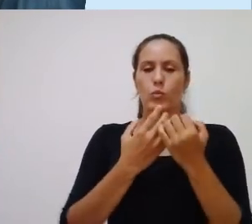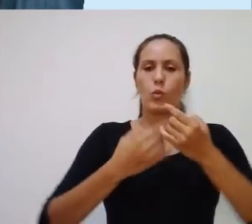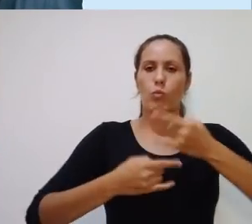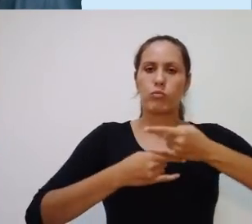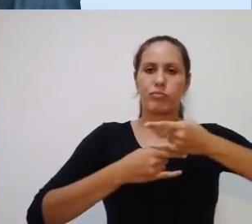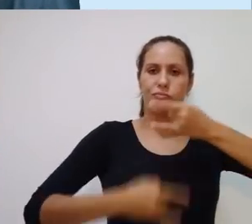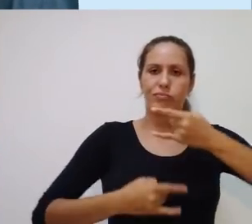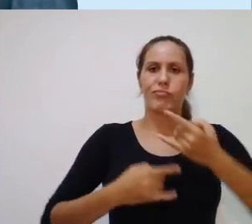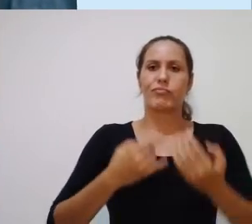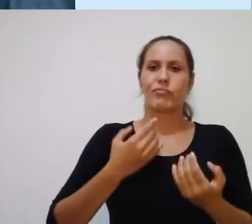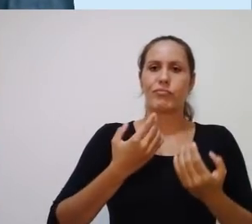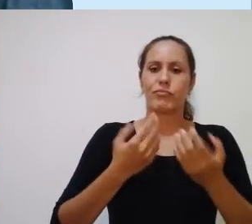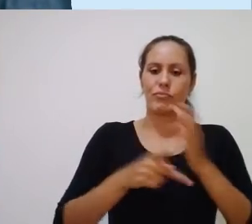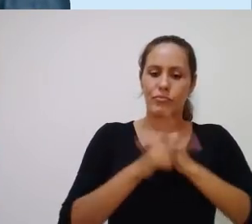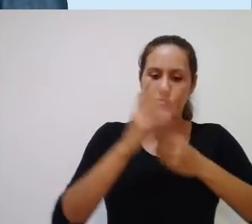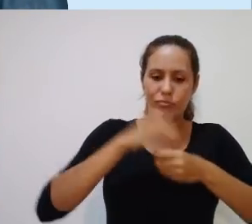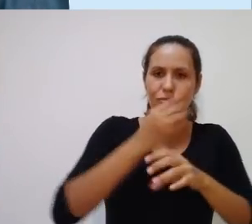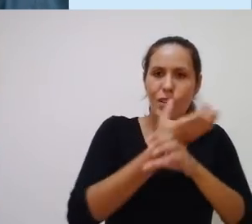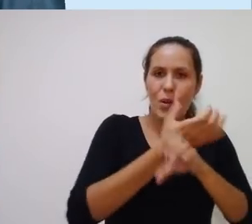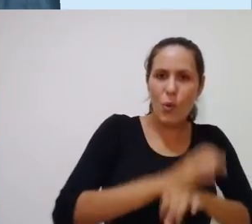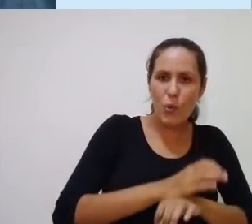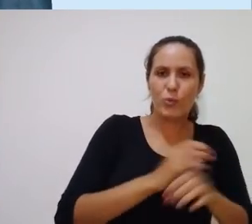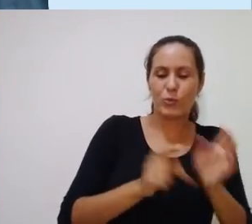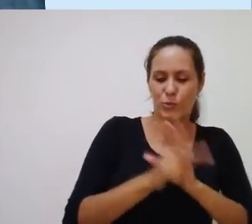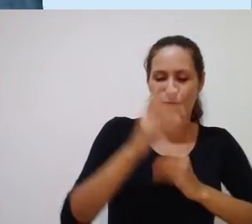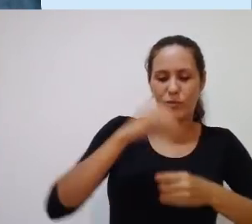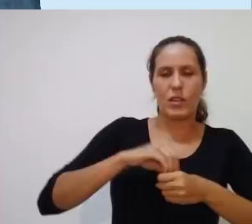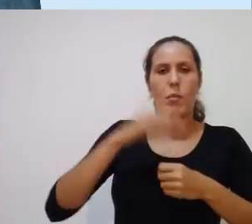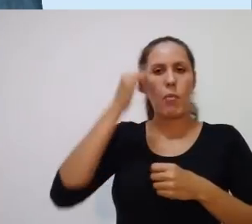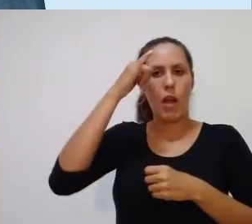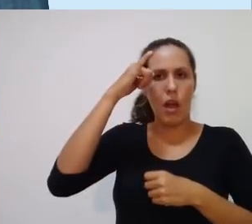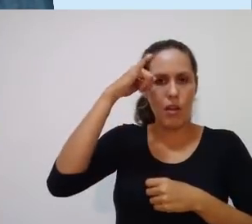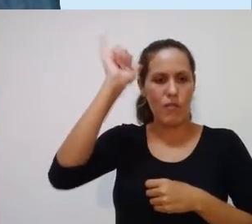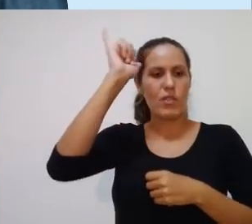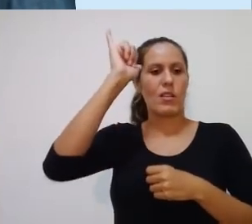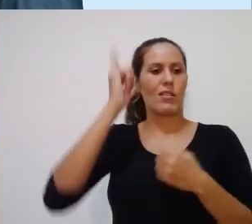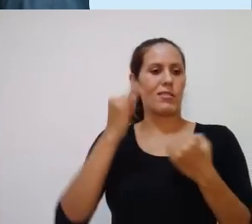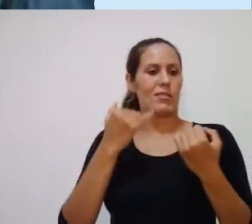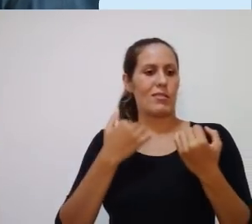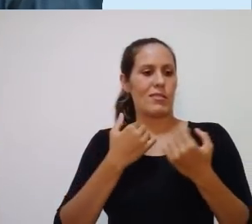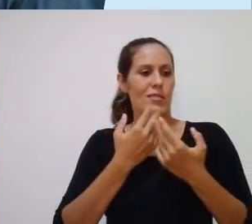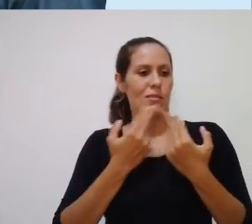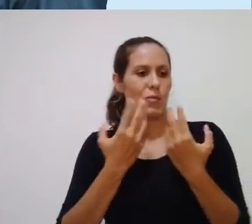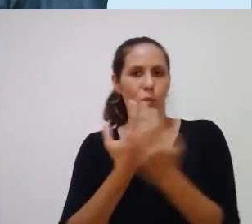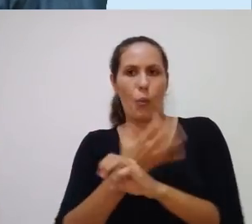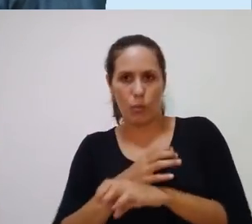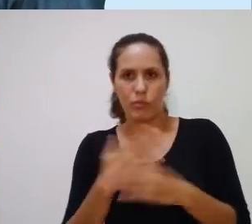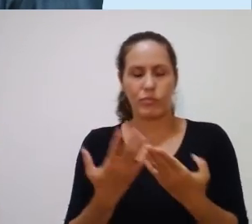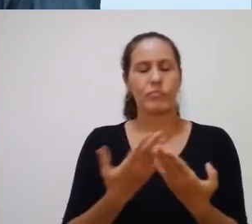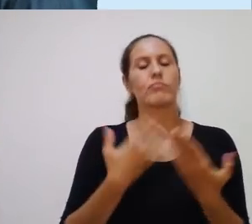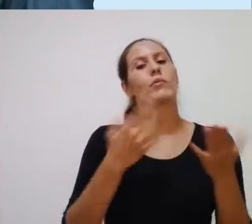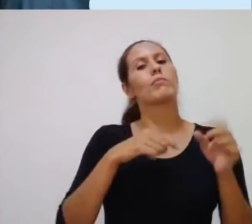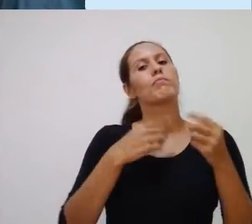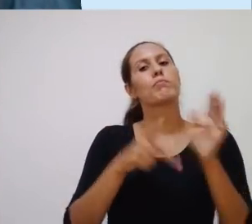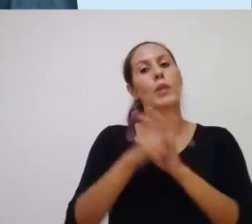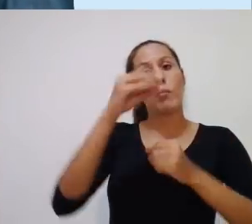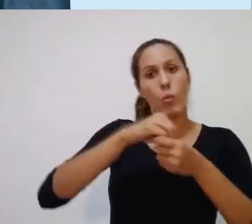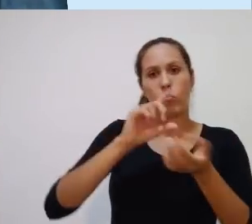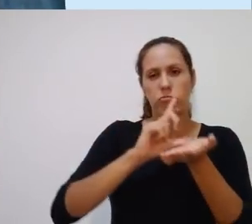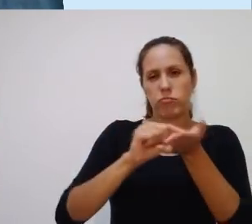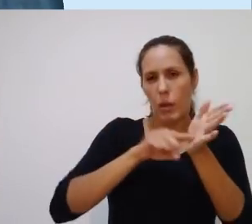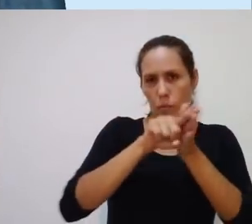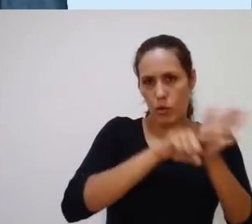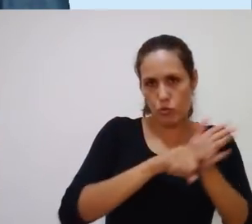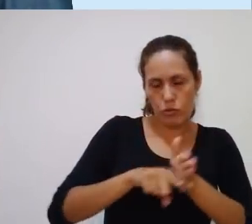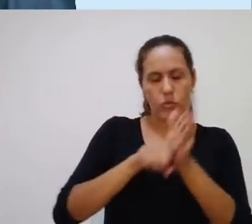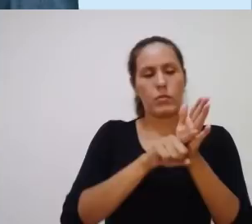o combate, né, a essa fragilidade óssea. Sim. Só que na pesquisa que esse professor fez juntamente com essa estudante, ou melhor, que a